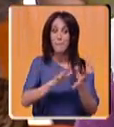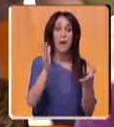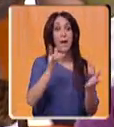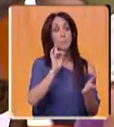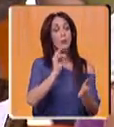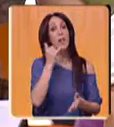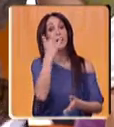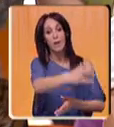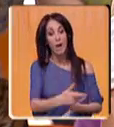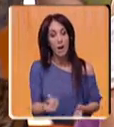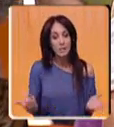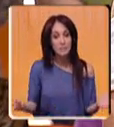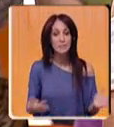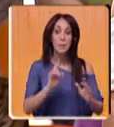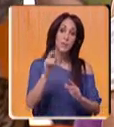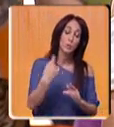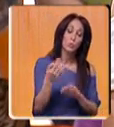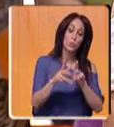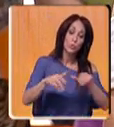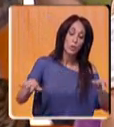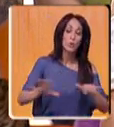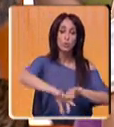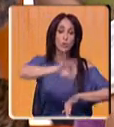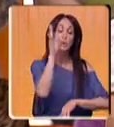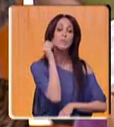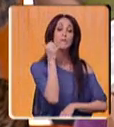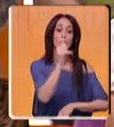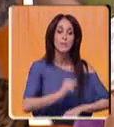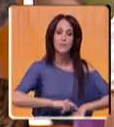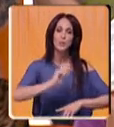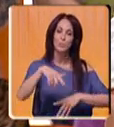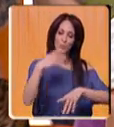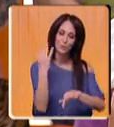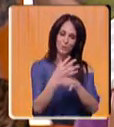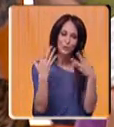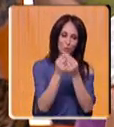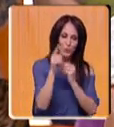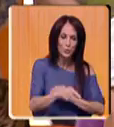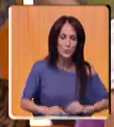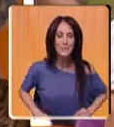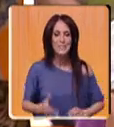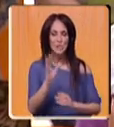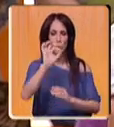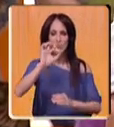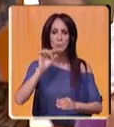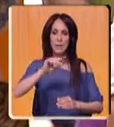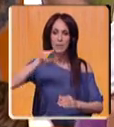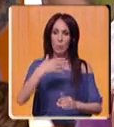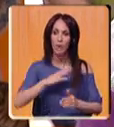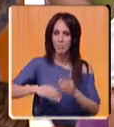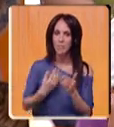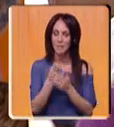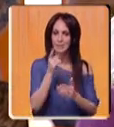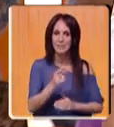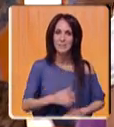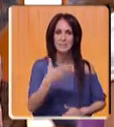já para saber se é depois o feliz contemplado. Vamos fazer a festa consigo e queremos dar-lhe estes 8 mil euros.